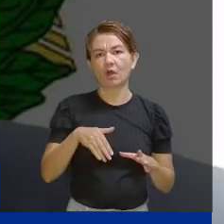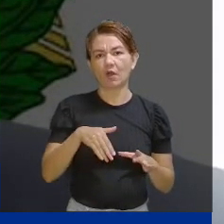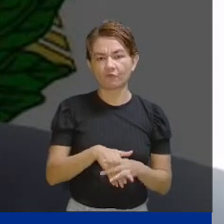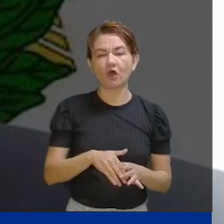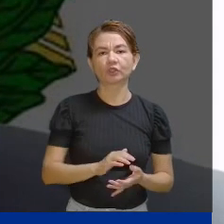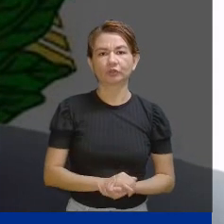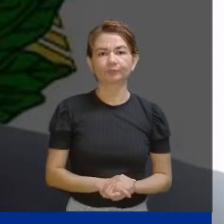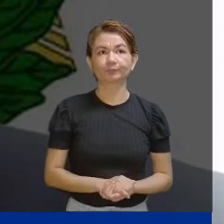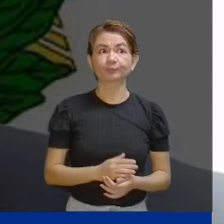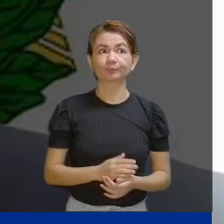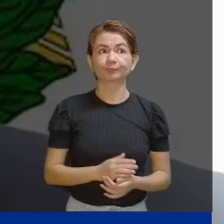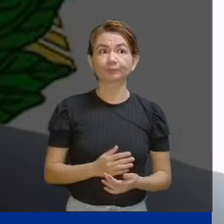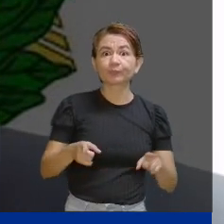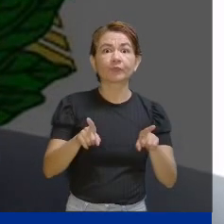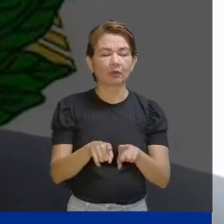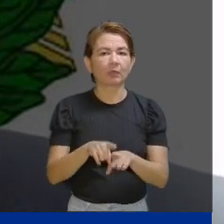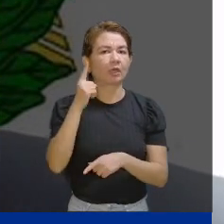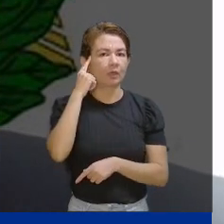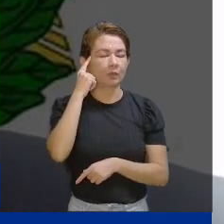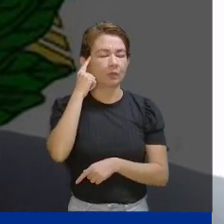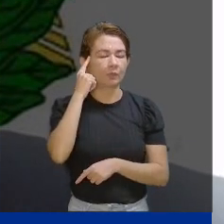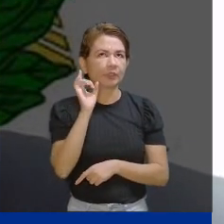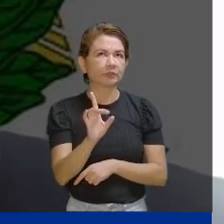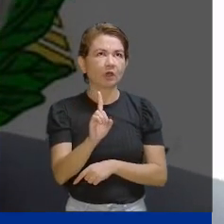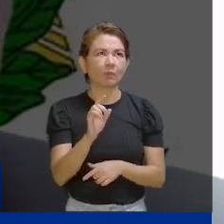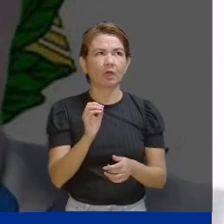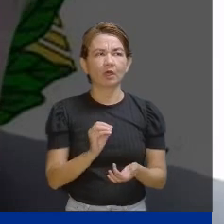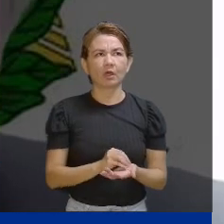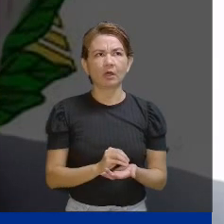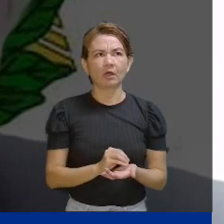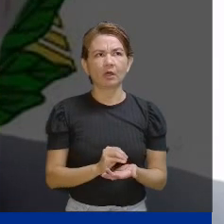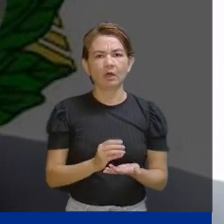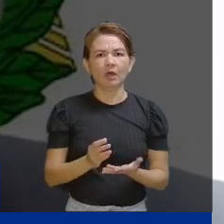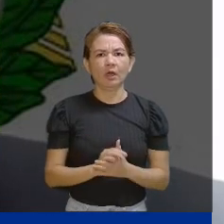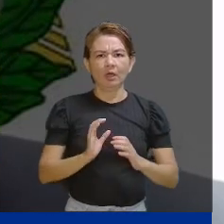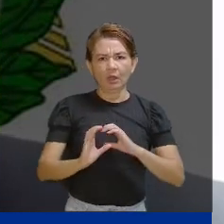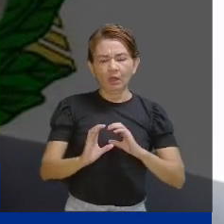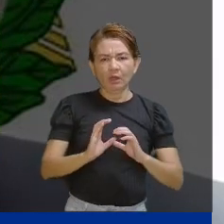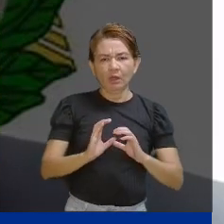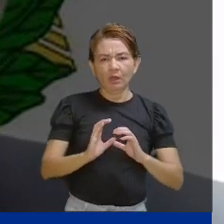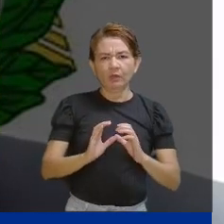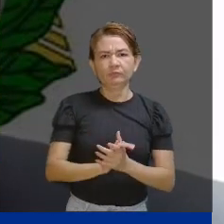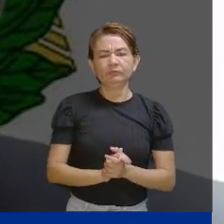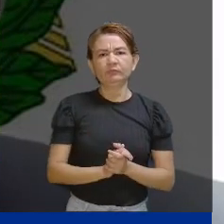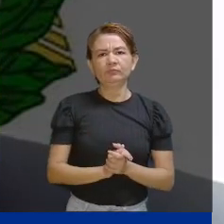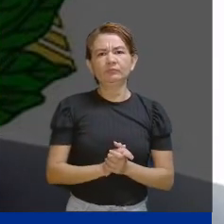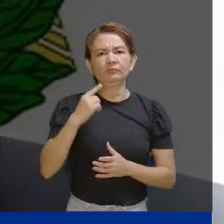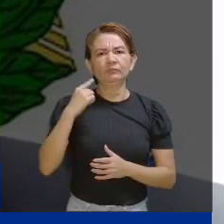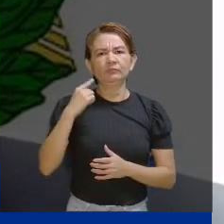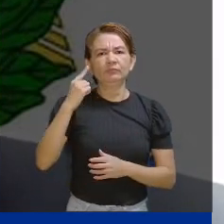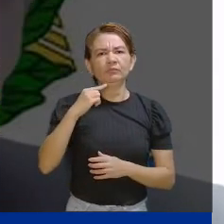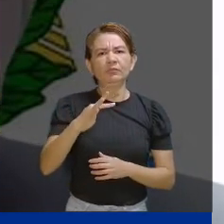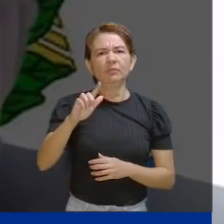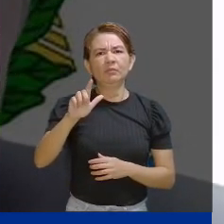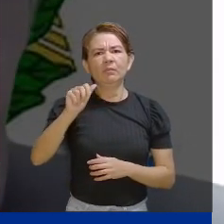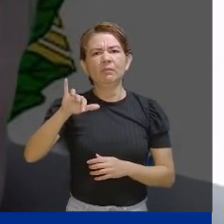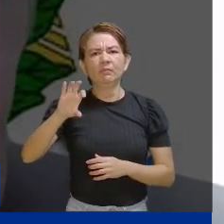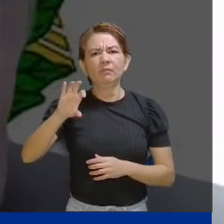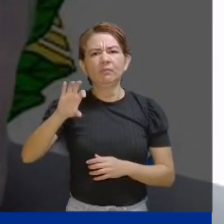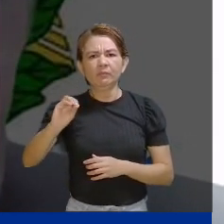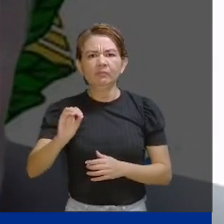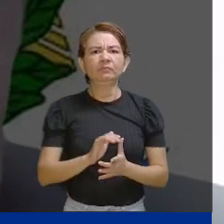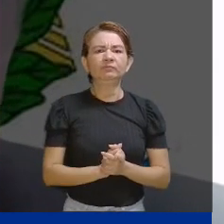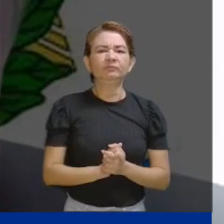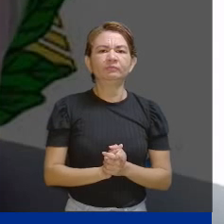da relatora e eu penso que houve só uma falha de comunicação. O doutor Flávio não entendeu bem e fez o teste